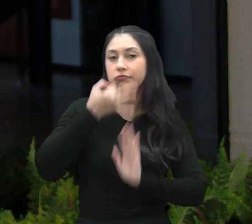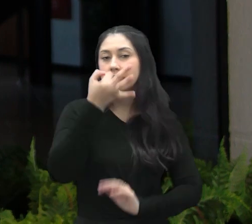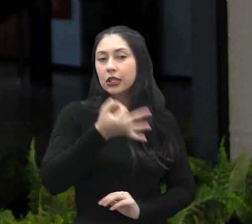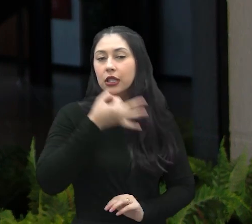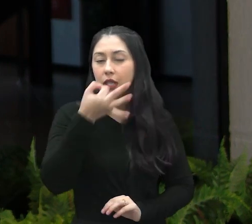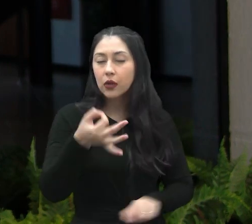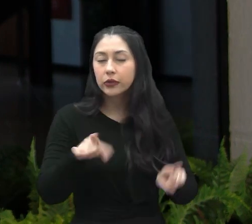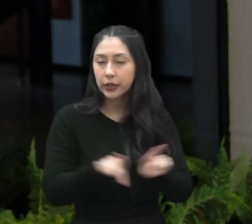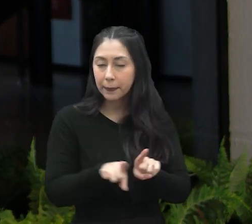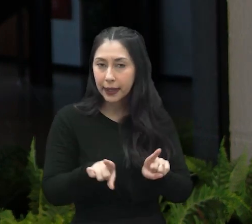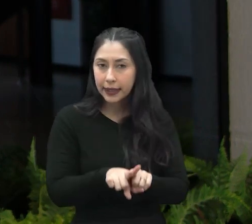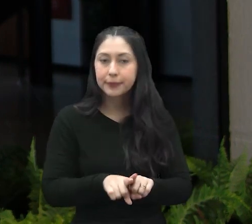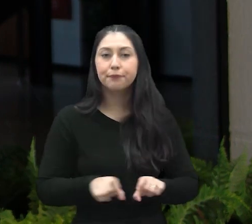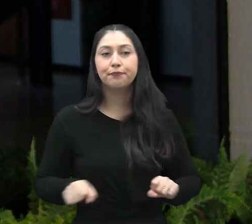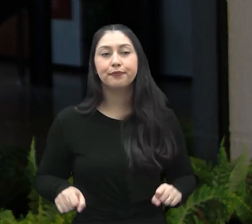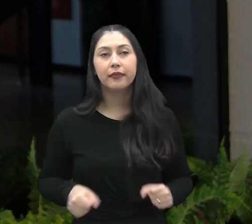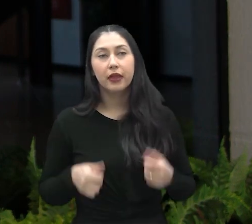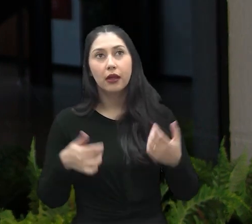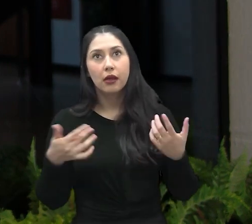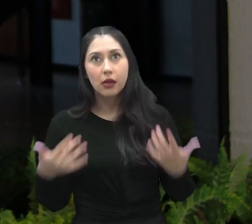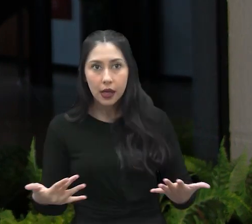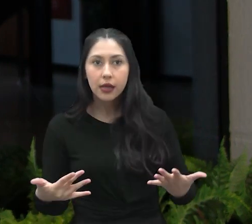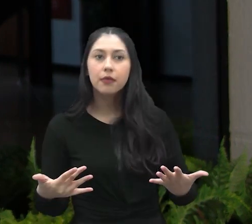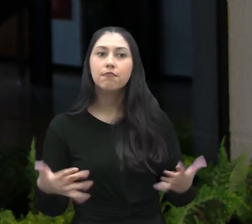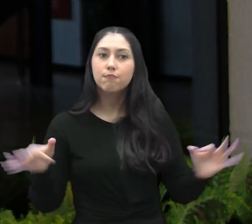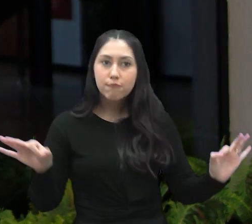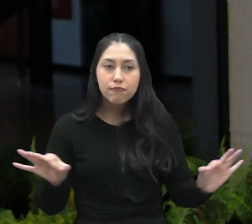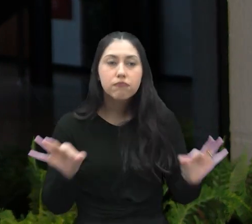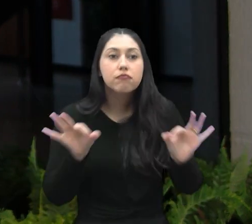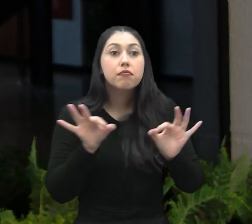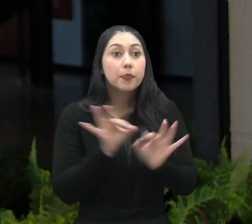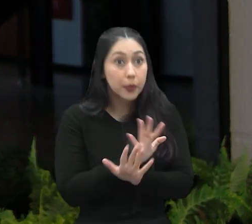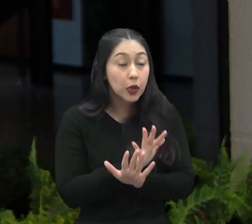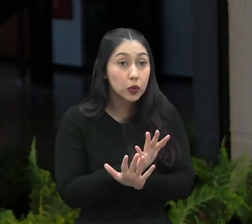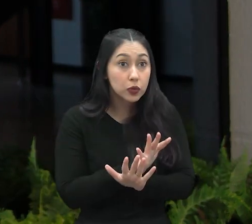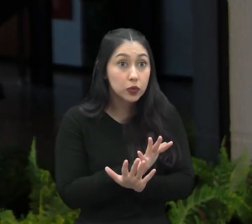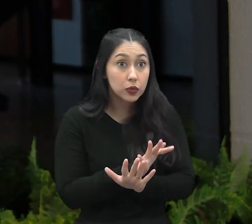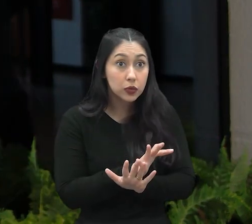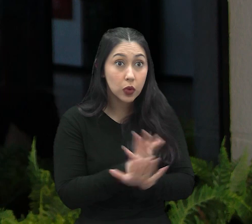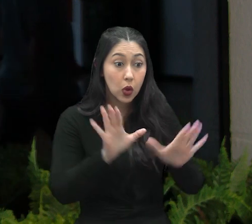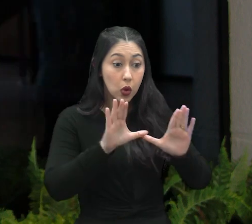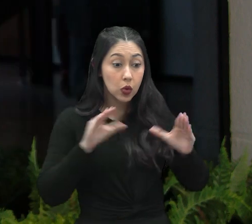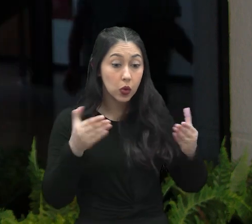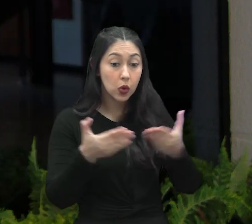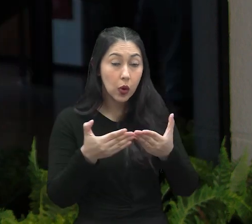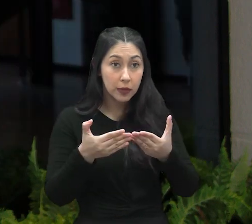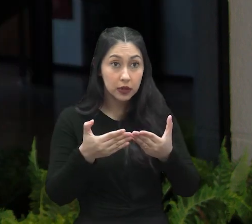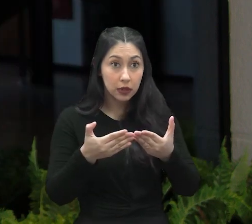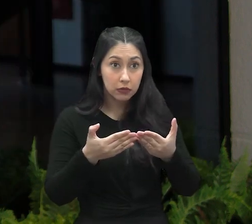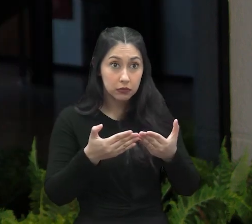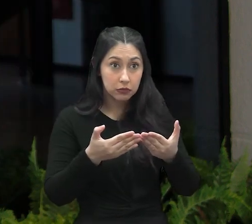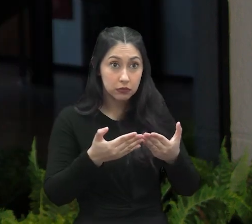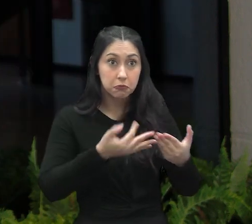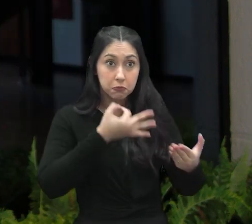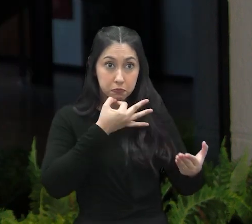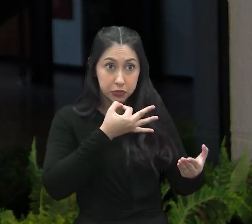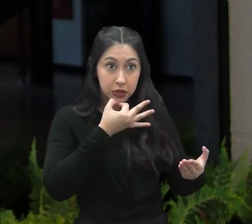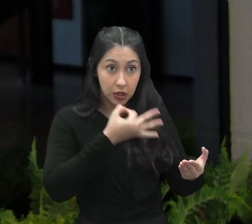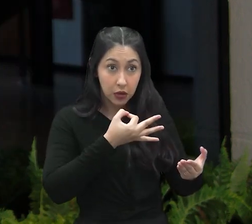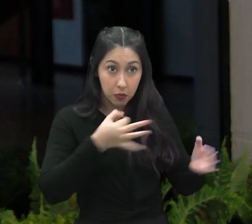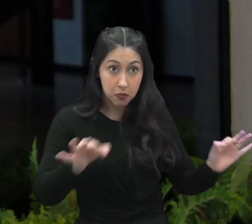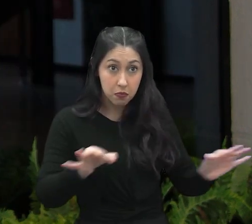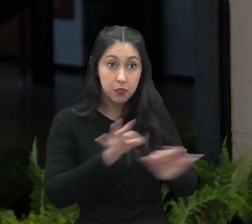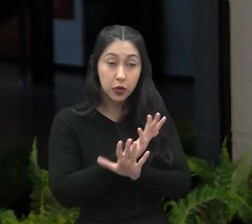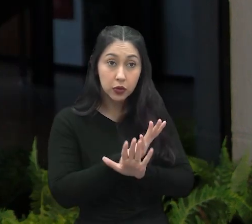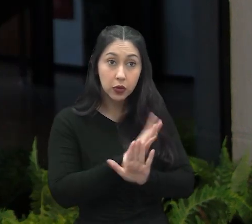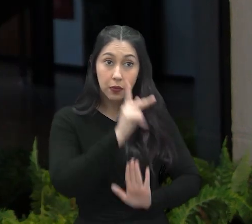dias úteis, depois do relator. E aí sim, então finalizada a manifestação das comissões permanentes